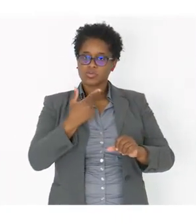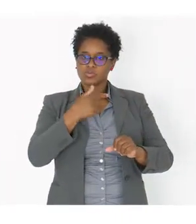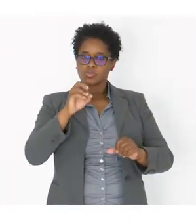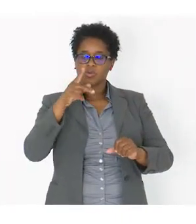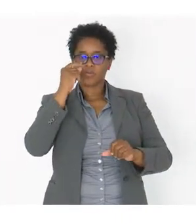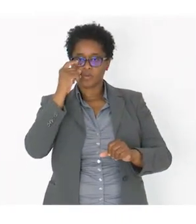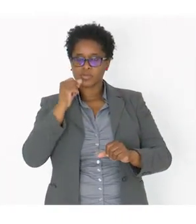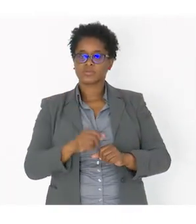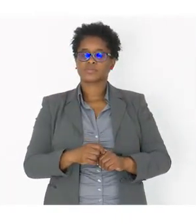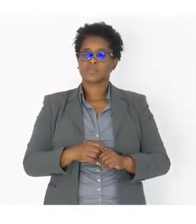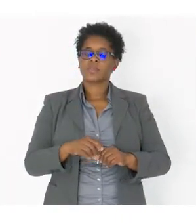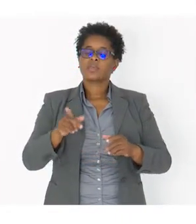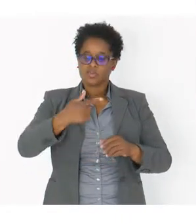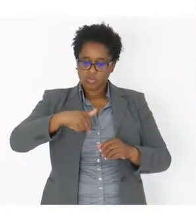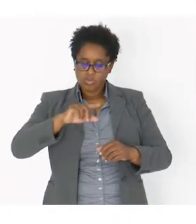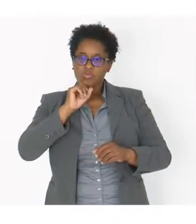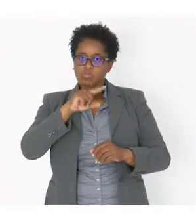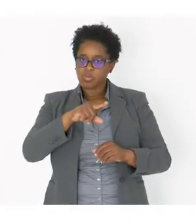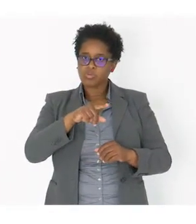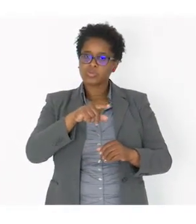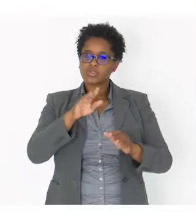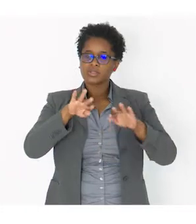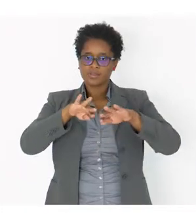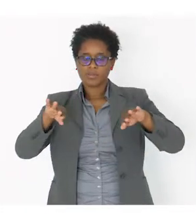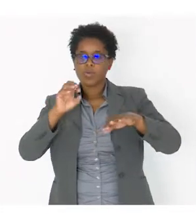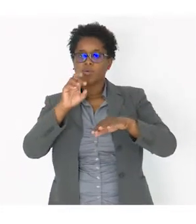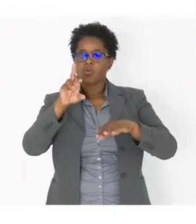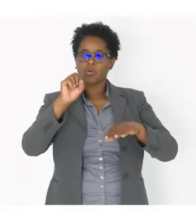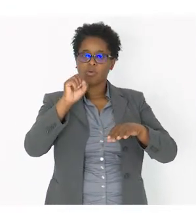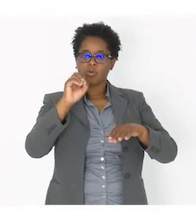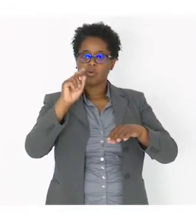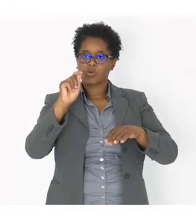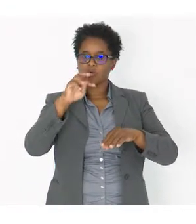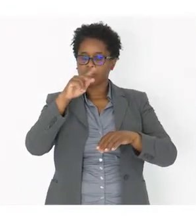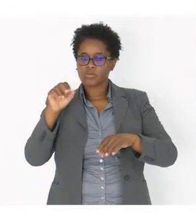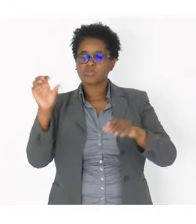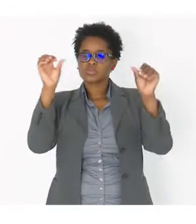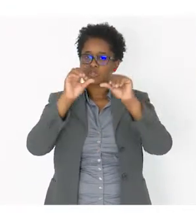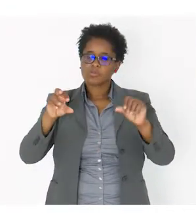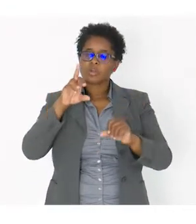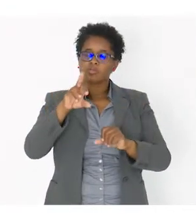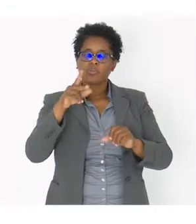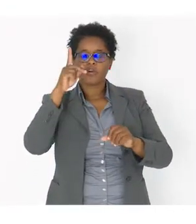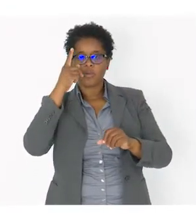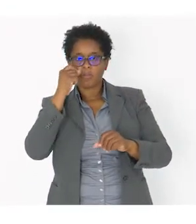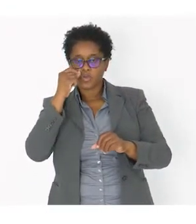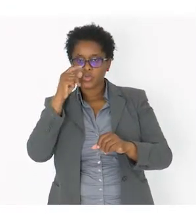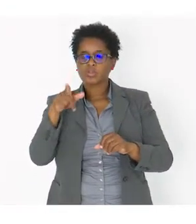masculino. Podemos dividir os órgãos do sistema reprodutor masculino